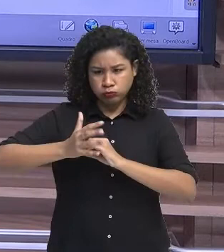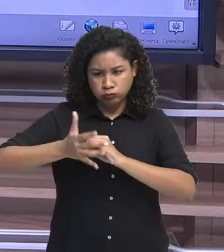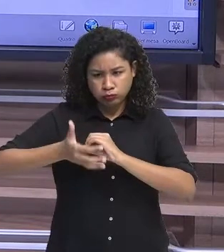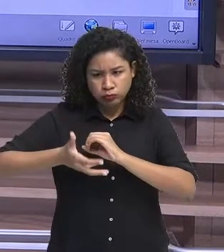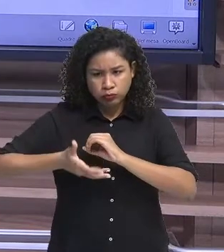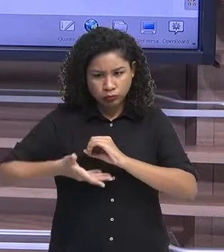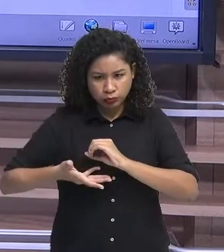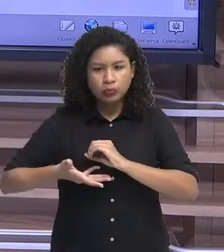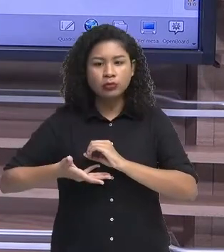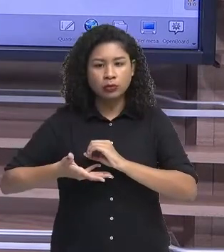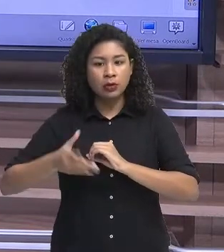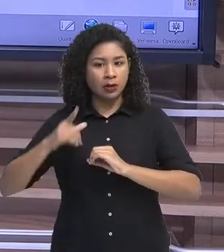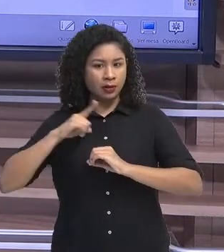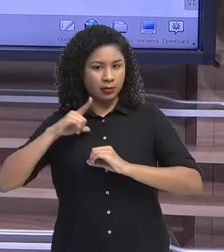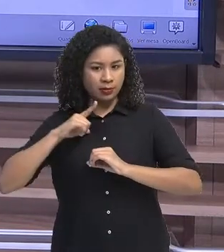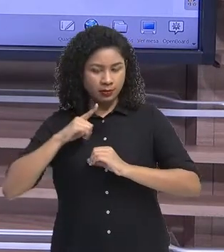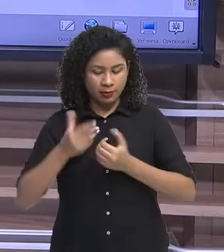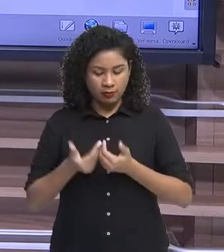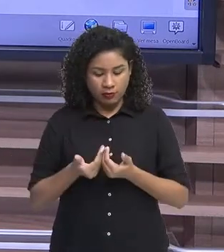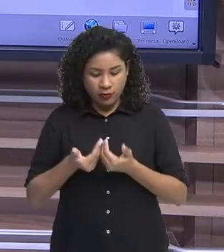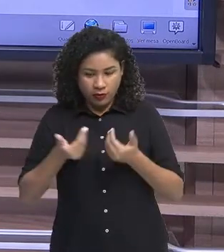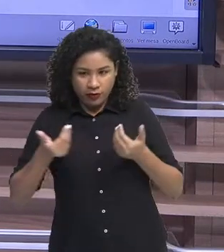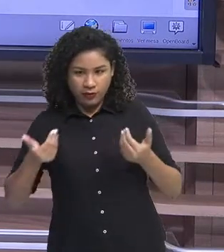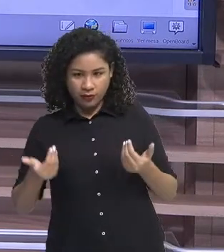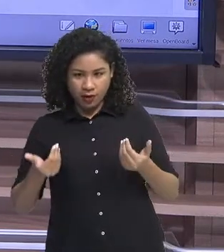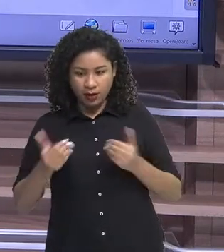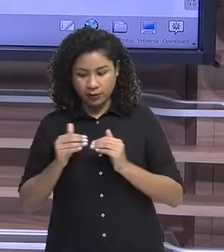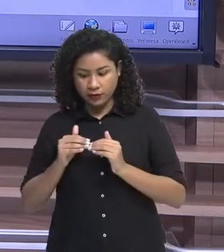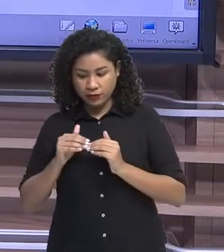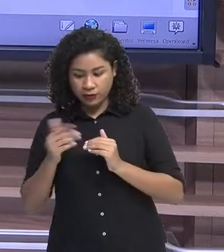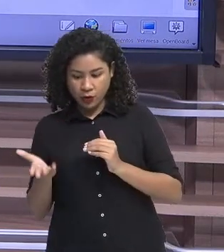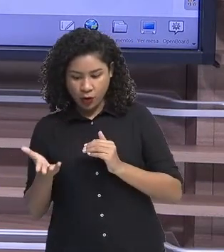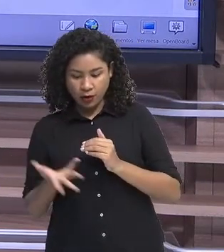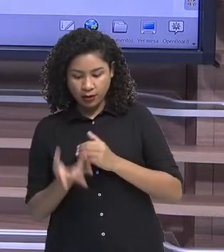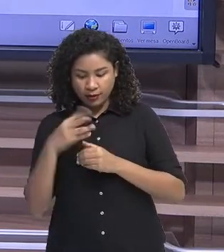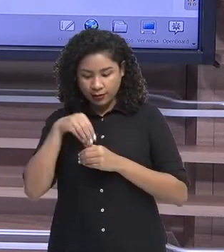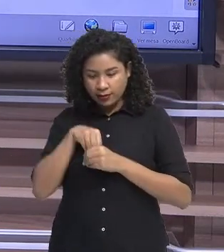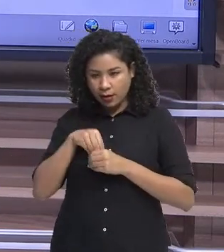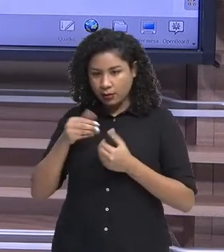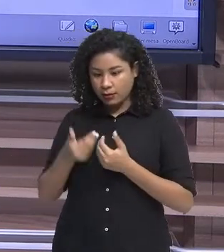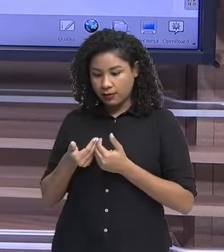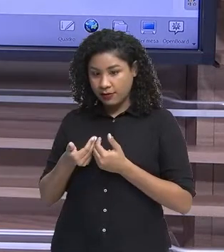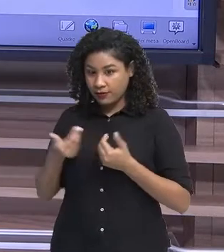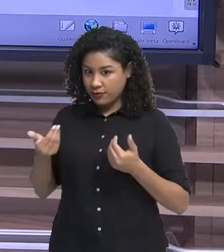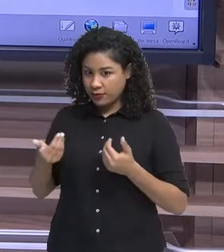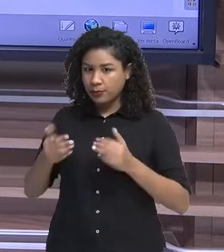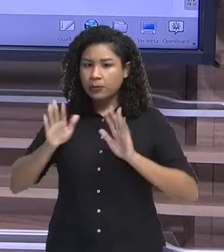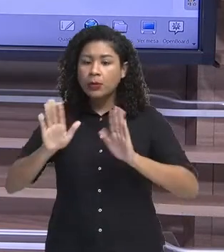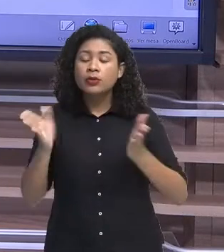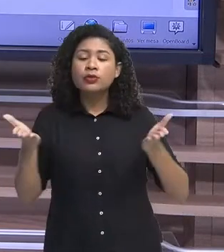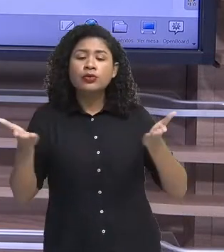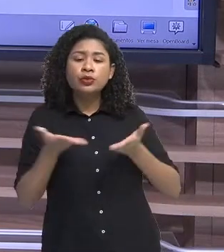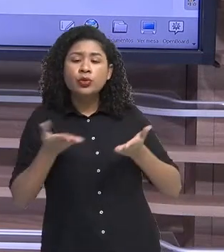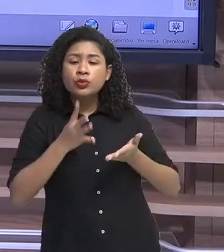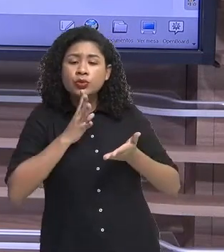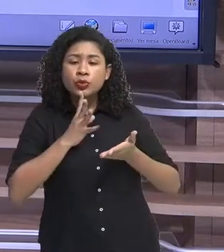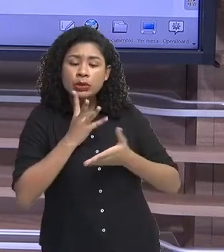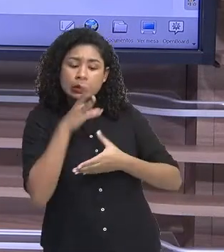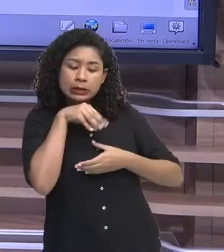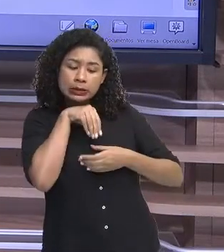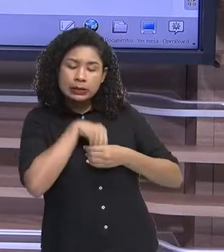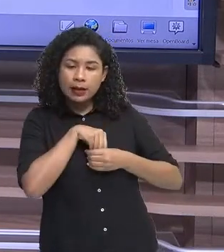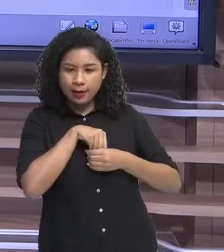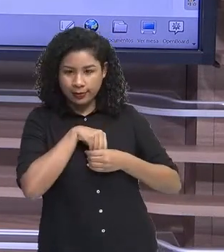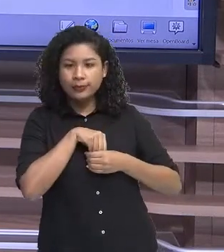dividir o meio exterior do meio interior. Na aula de hoje, a gente vai conhecer mais o interior celular. A gente vai